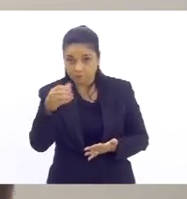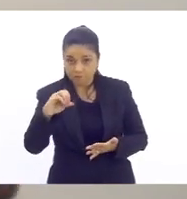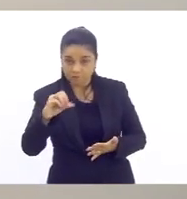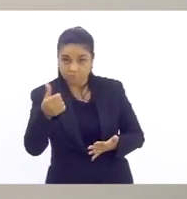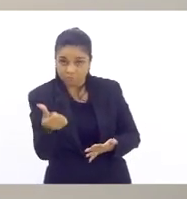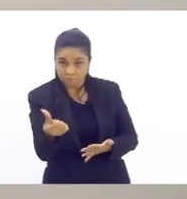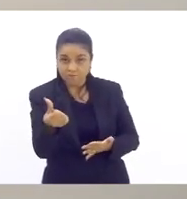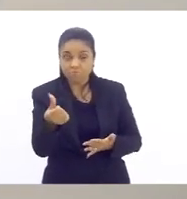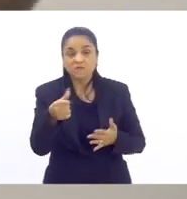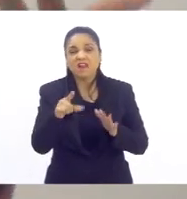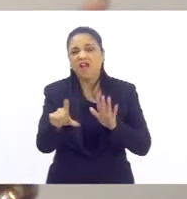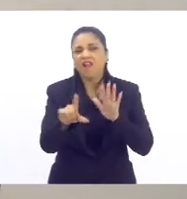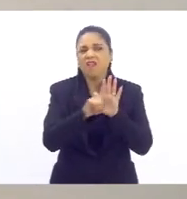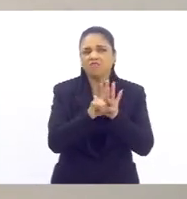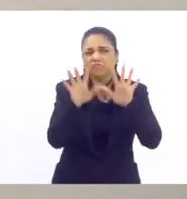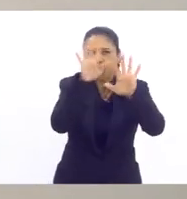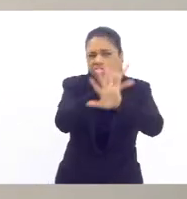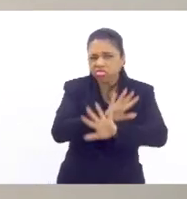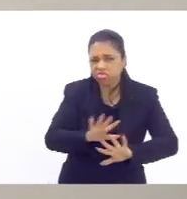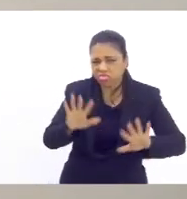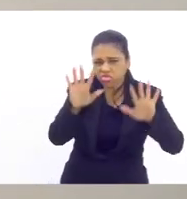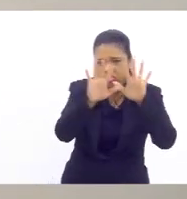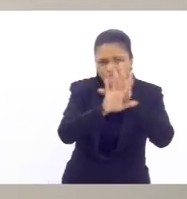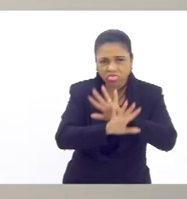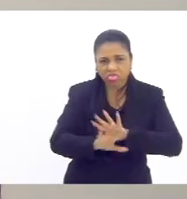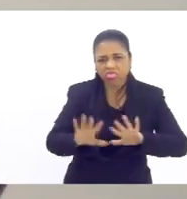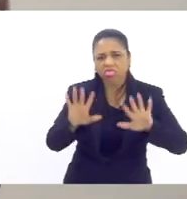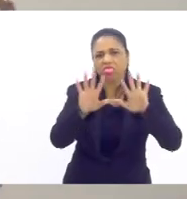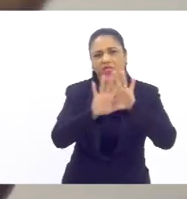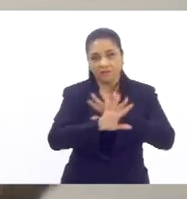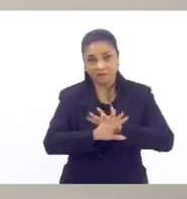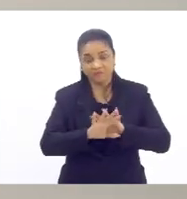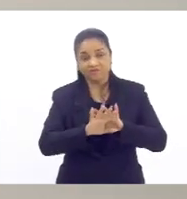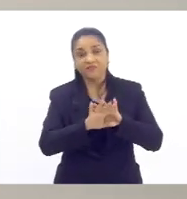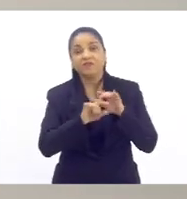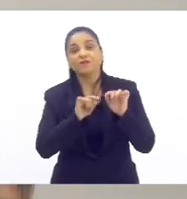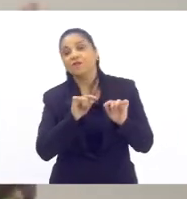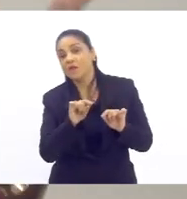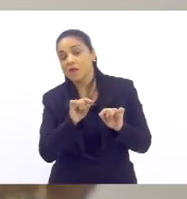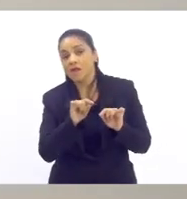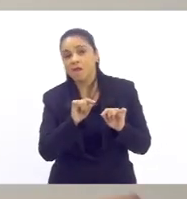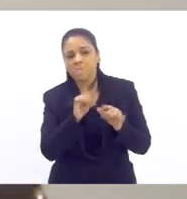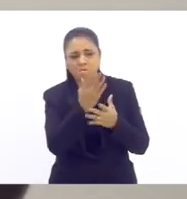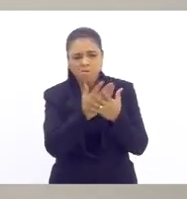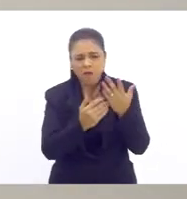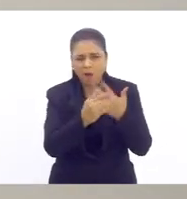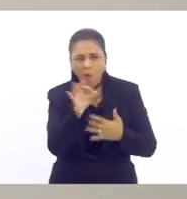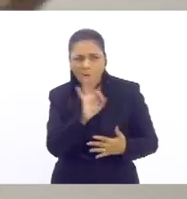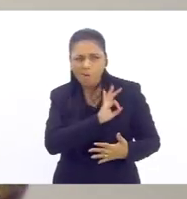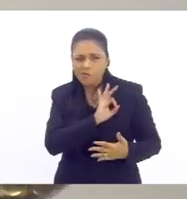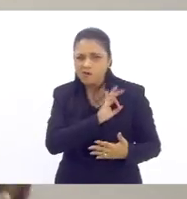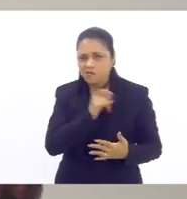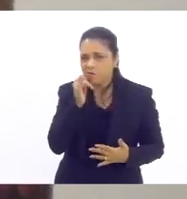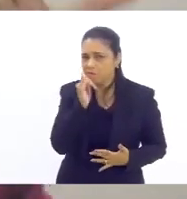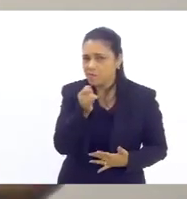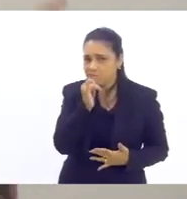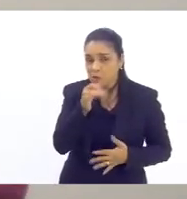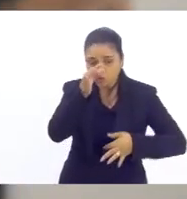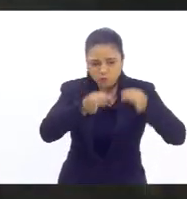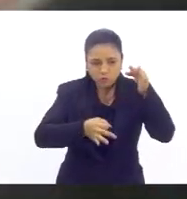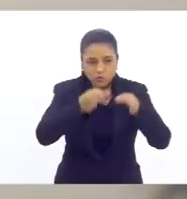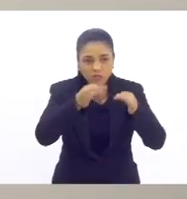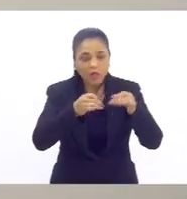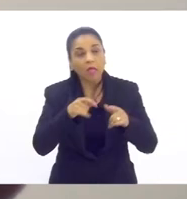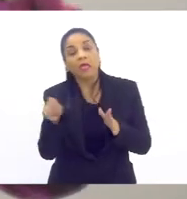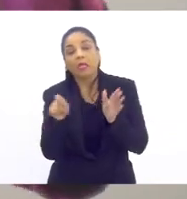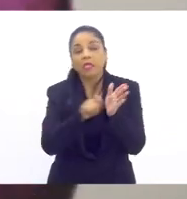um grau de subjetividade muito grande né fica nas mãos da polícia nas mãos do Judiciário definir